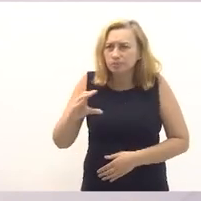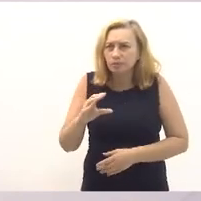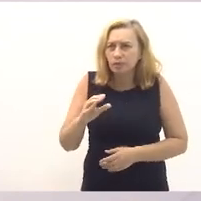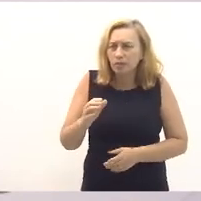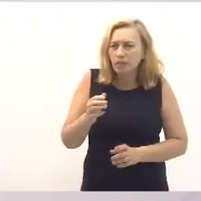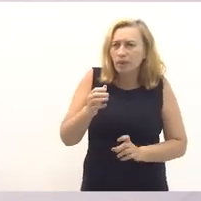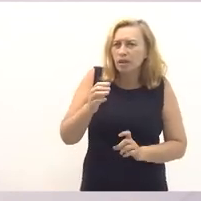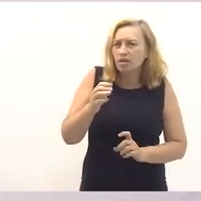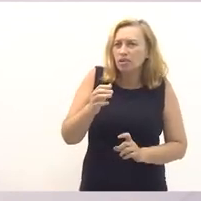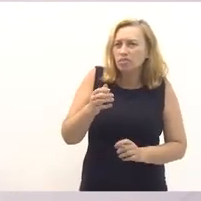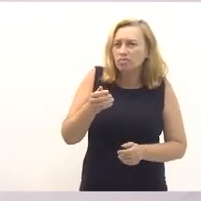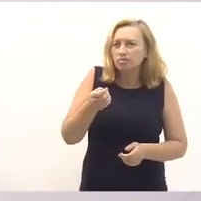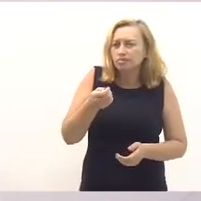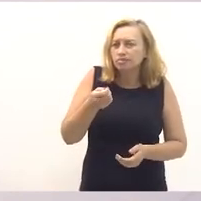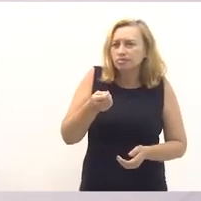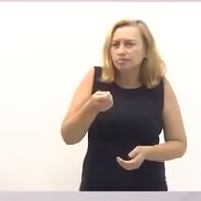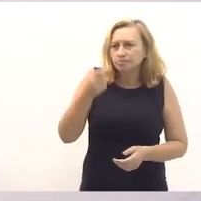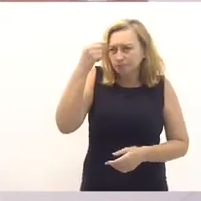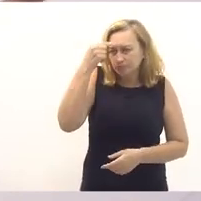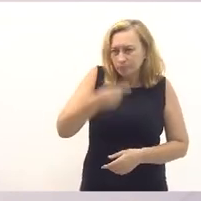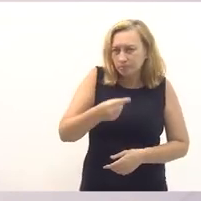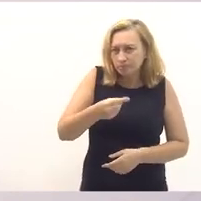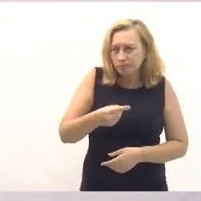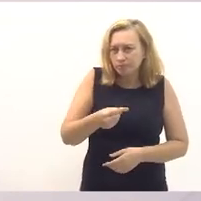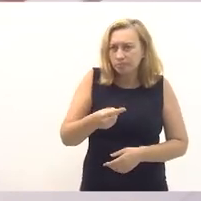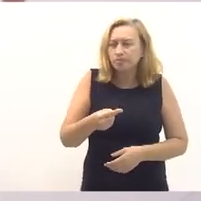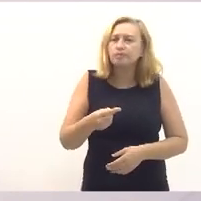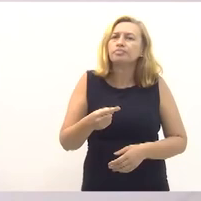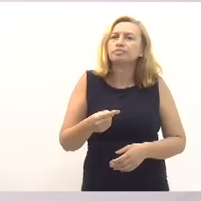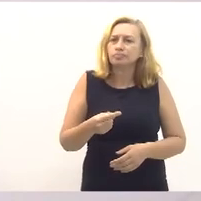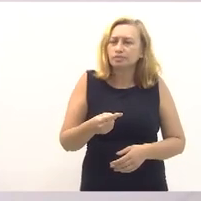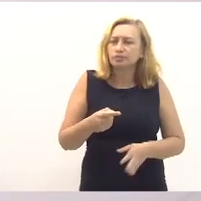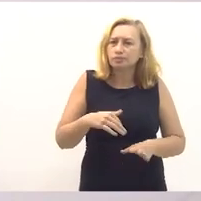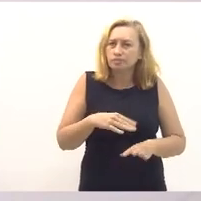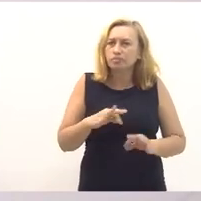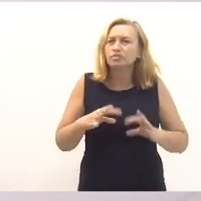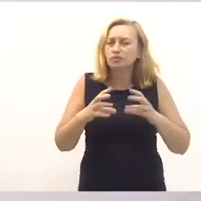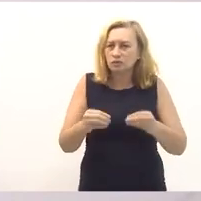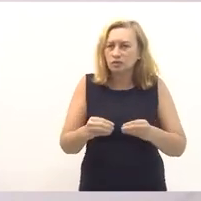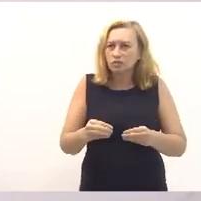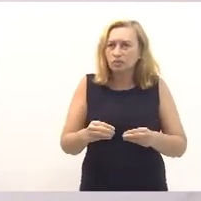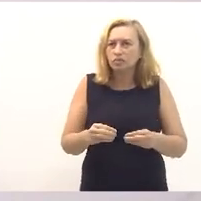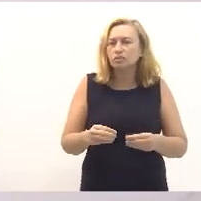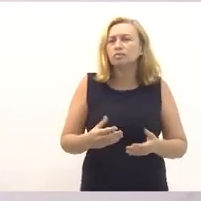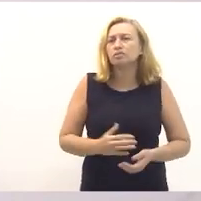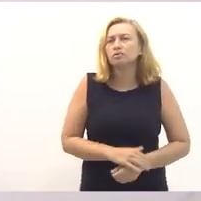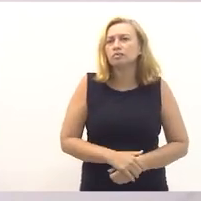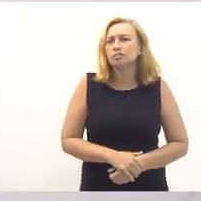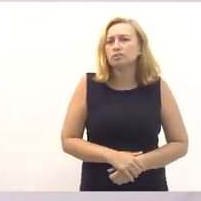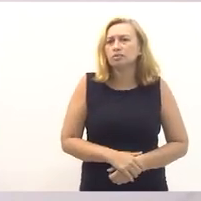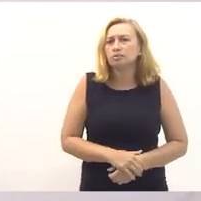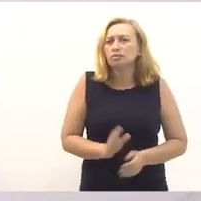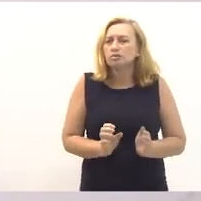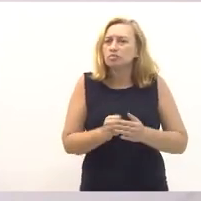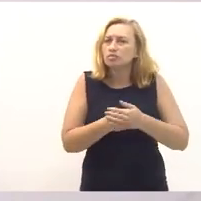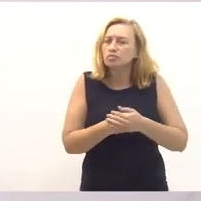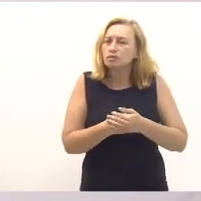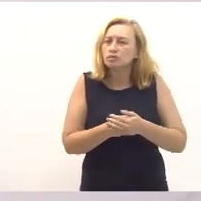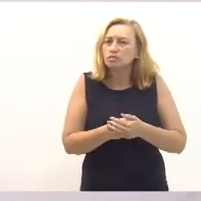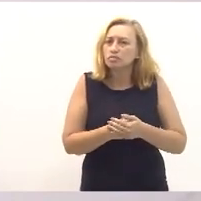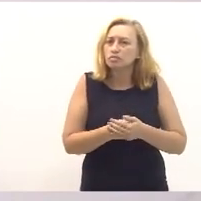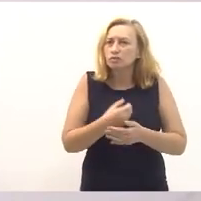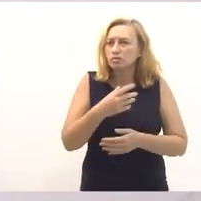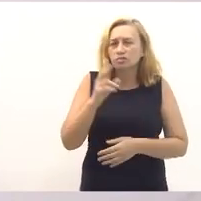né a política até na Constituição até 88 tava lá Igreja Católica lá e esconder a história do